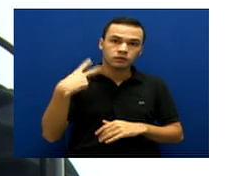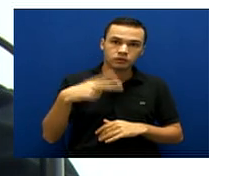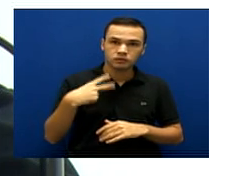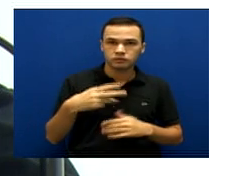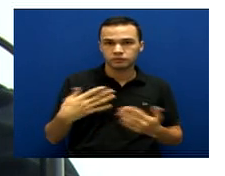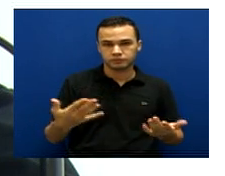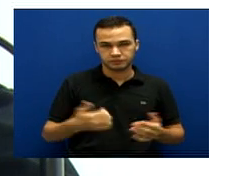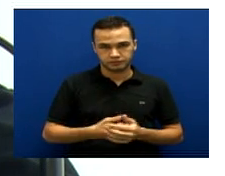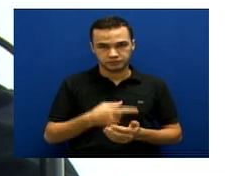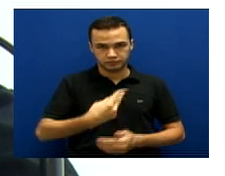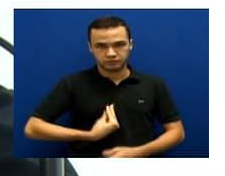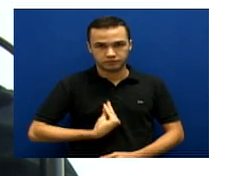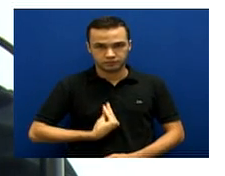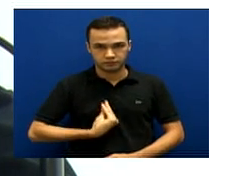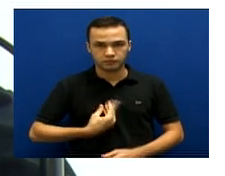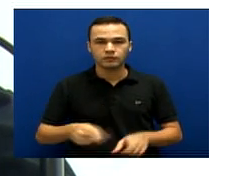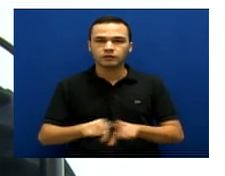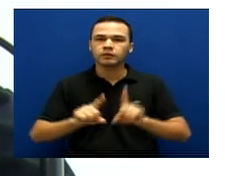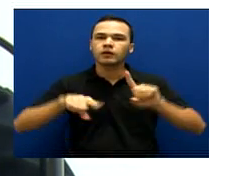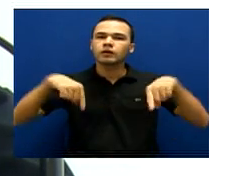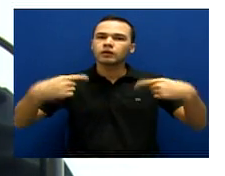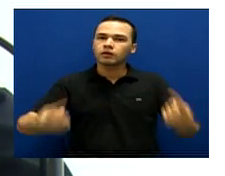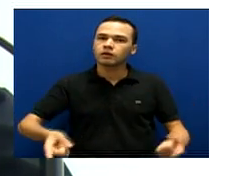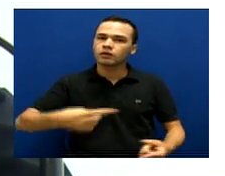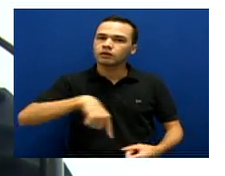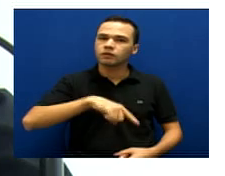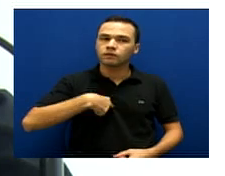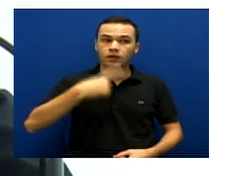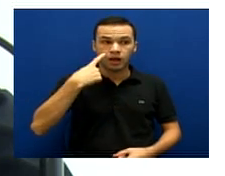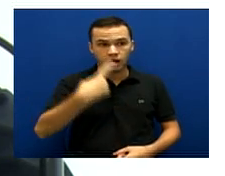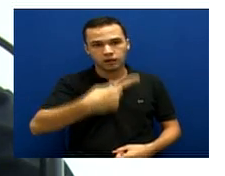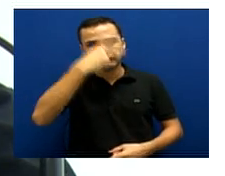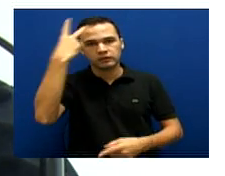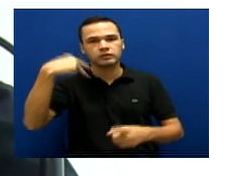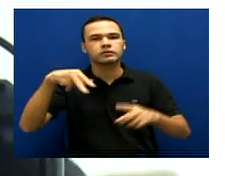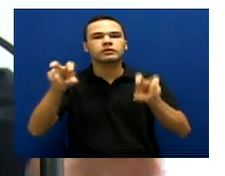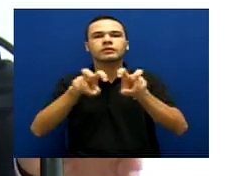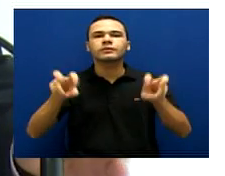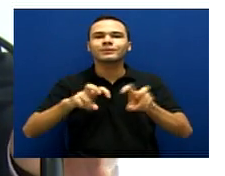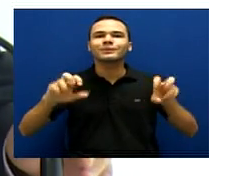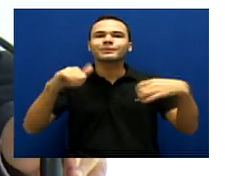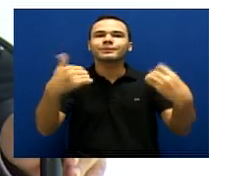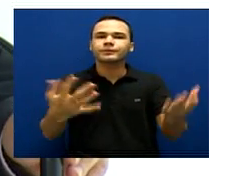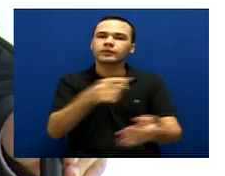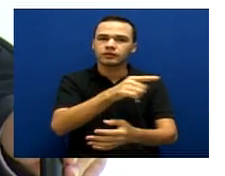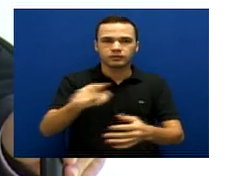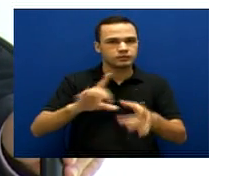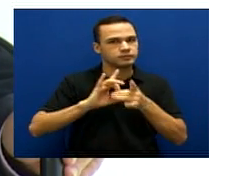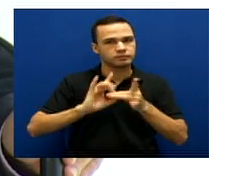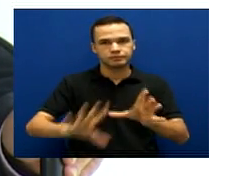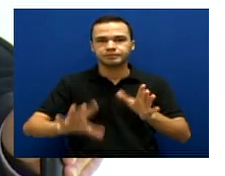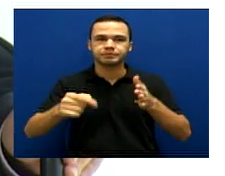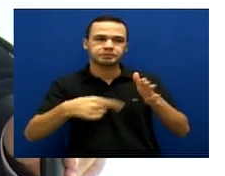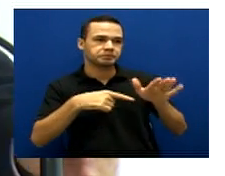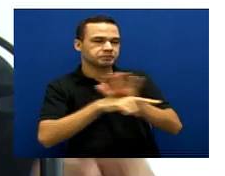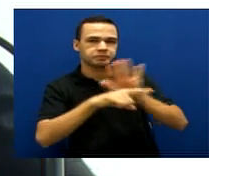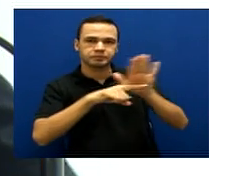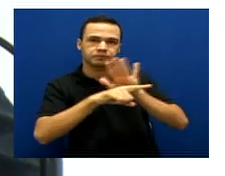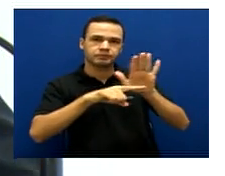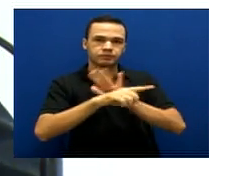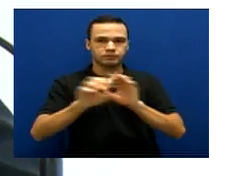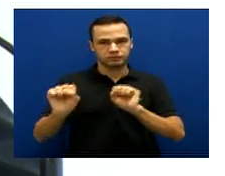vereadoras presentes e na sequência teremos a participação da platéia que utilizará também os microfones dispostos na